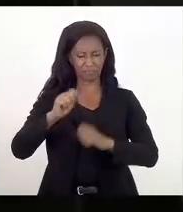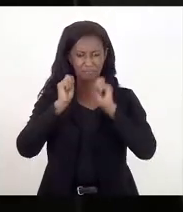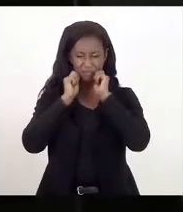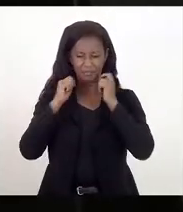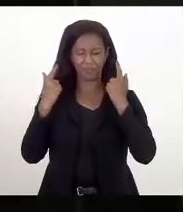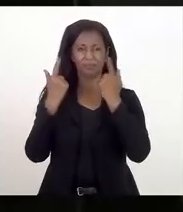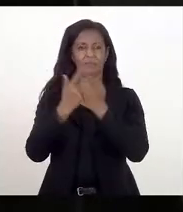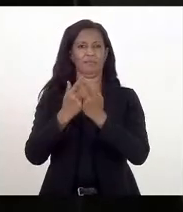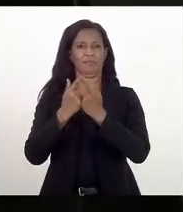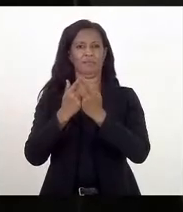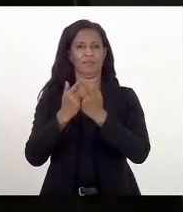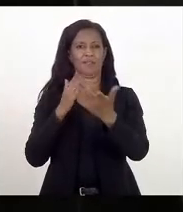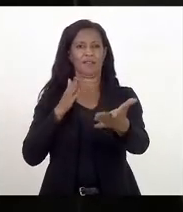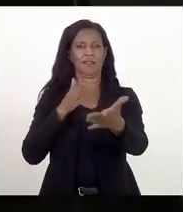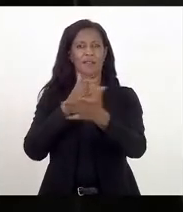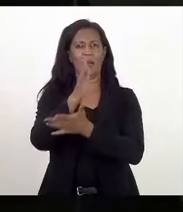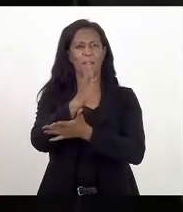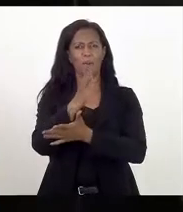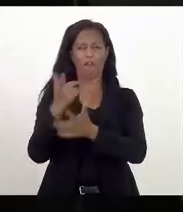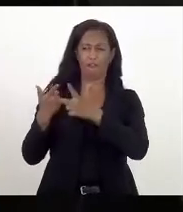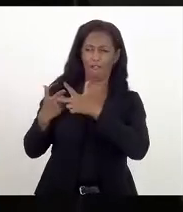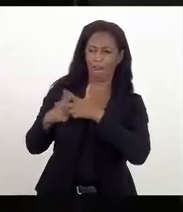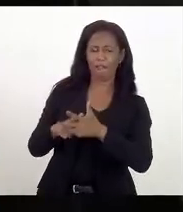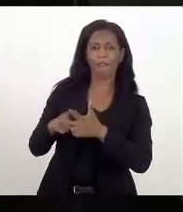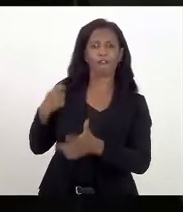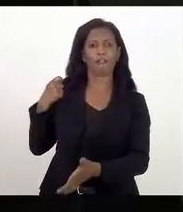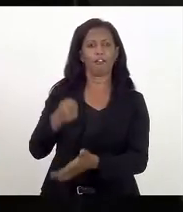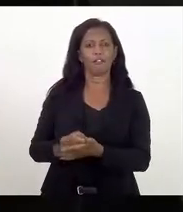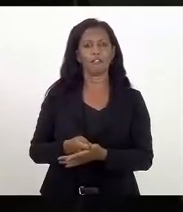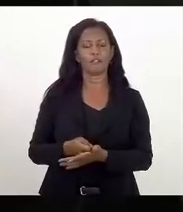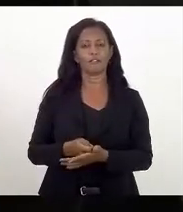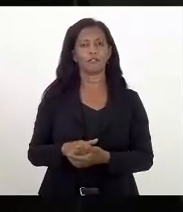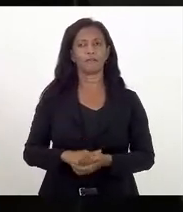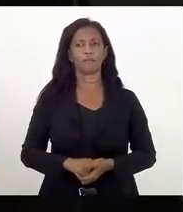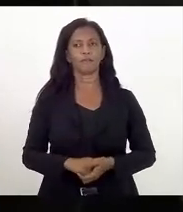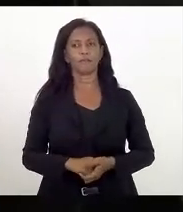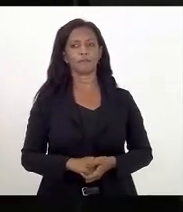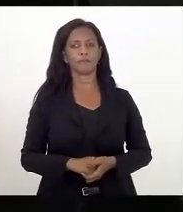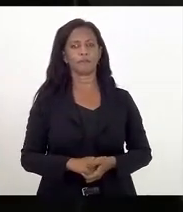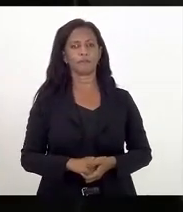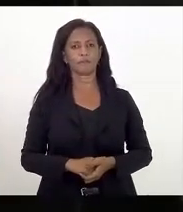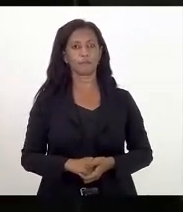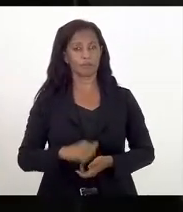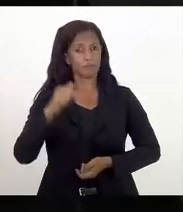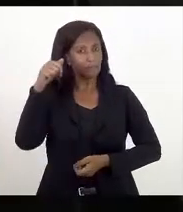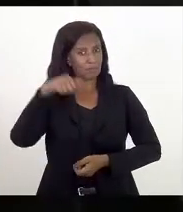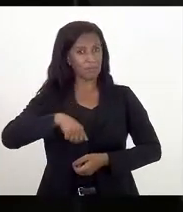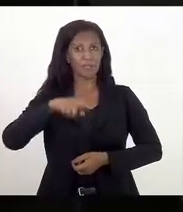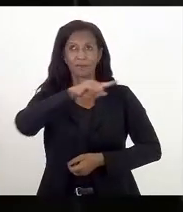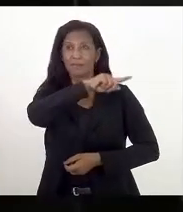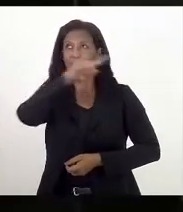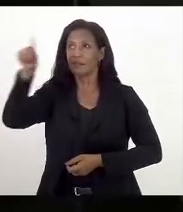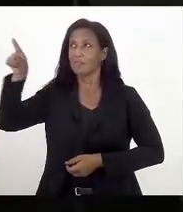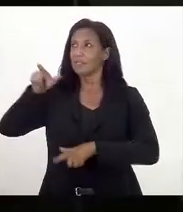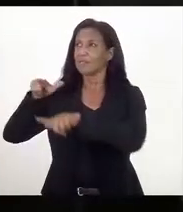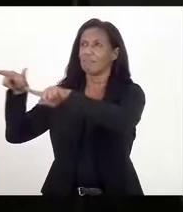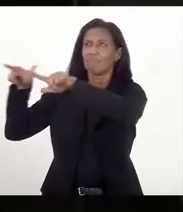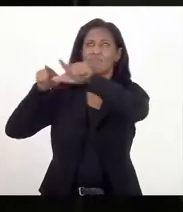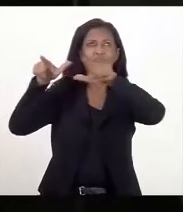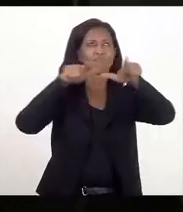aprova, repara e garante que estes trabalhadores e